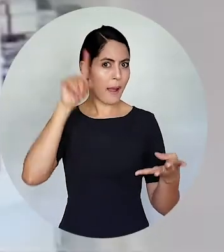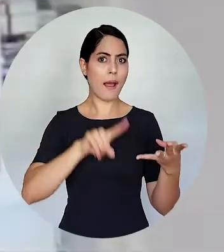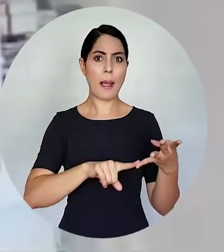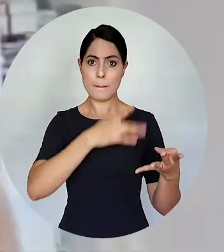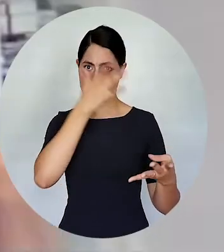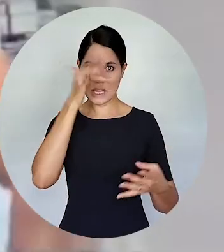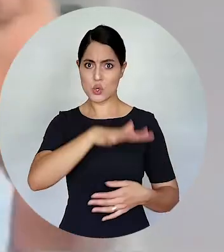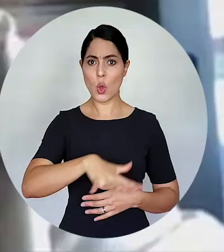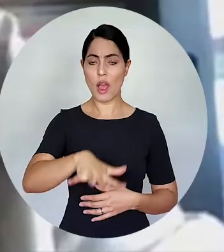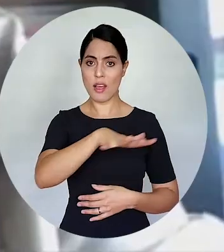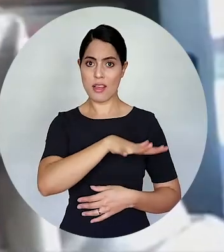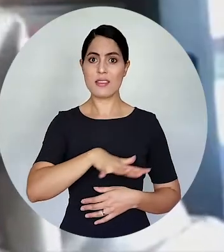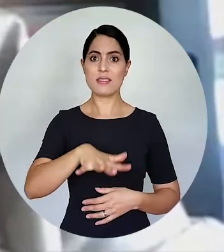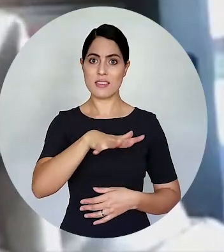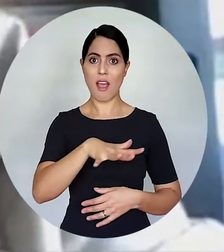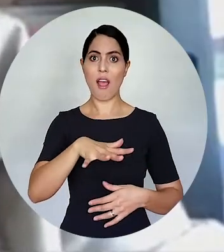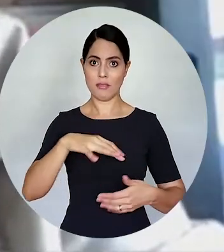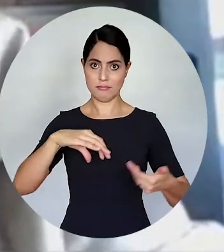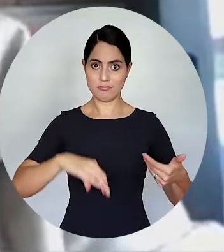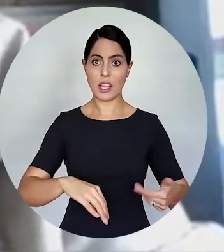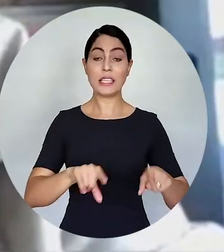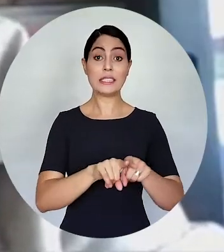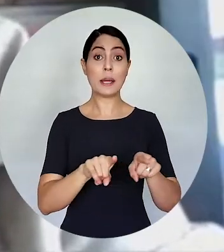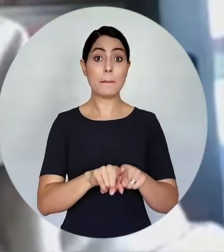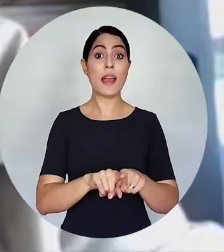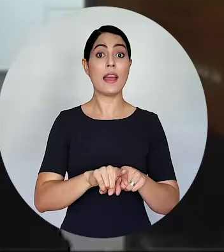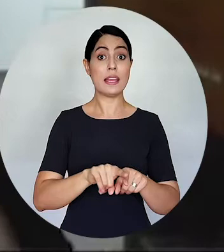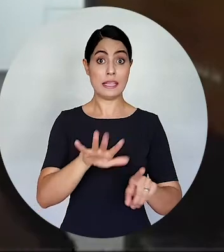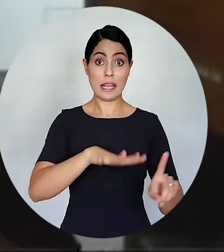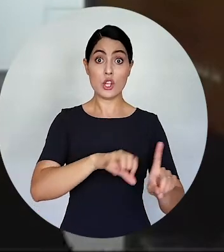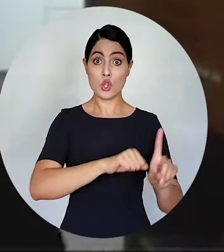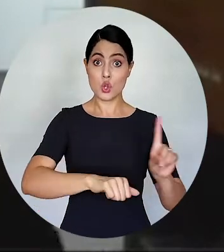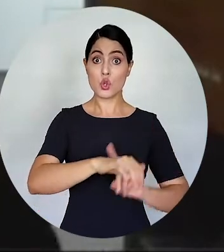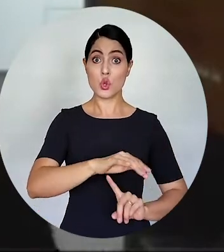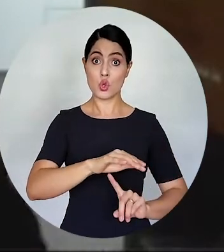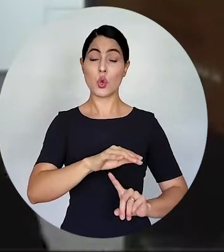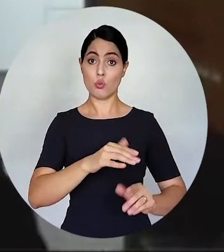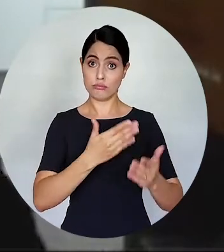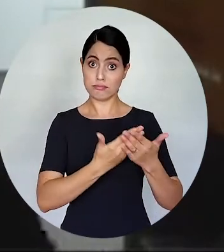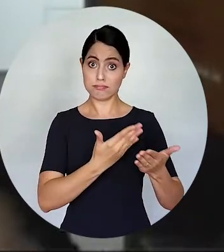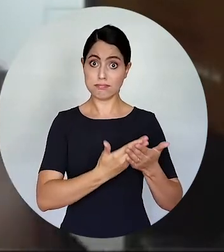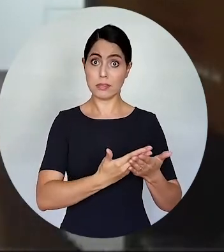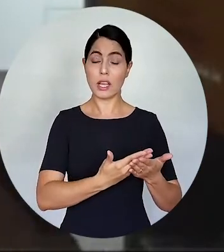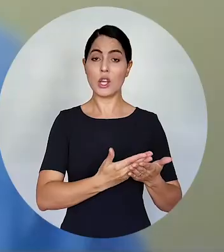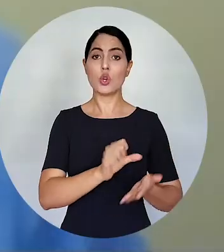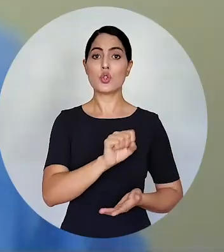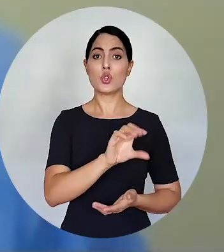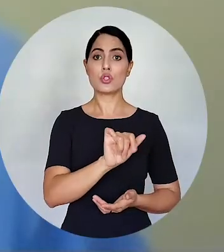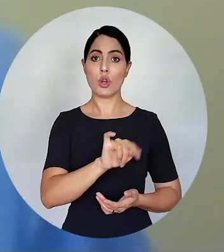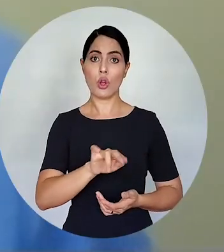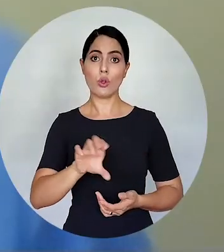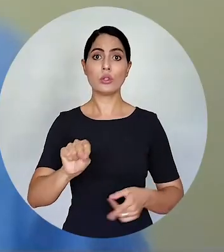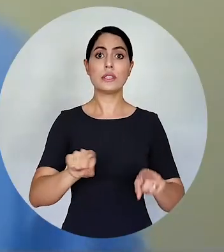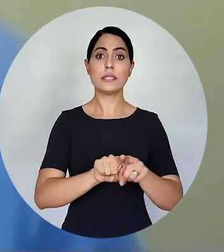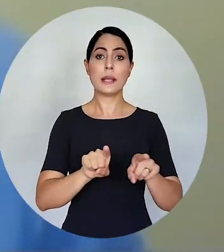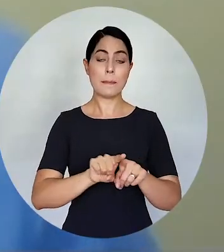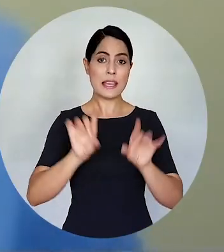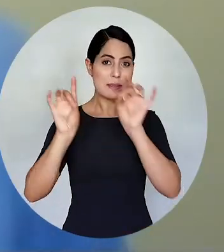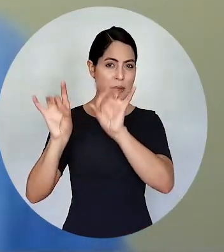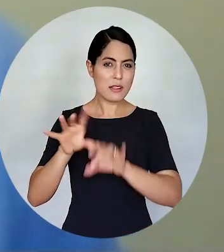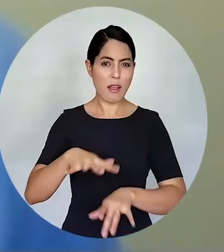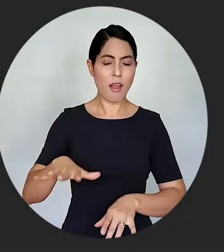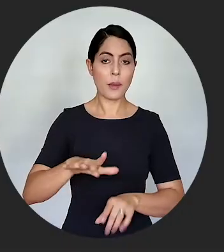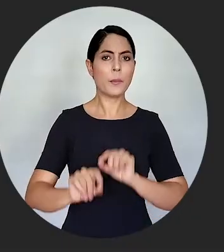juízes, acadêmicos, parlamentares, sociólogos, educadores e especialistas. O evento discutiu a